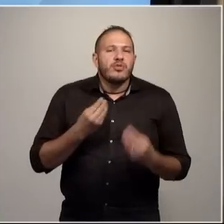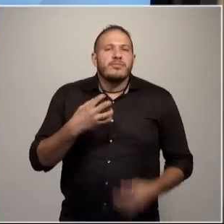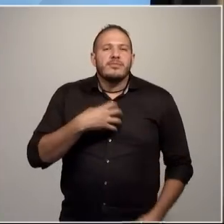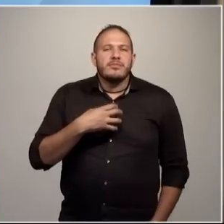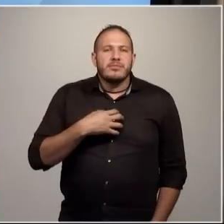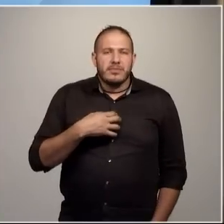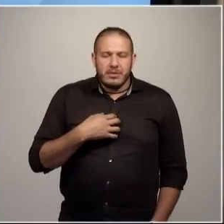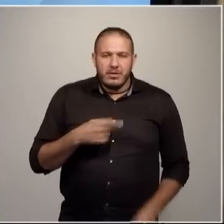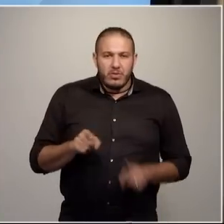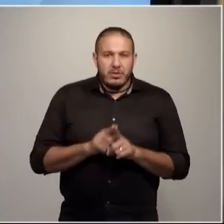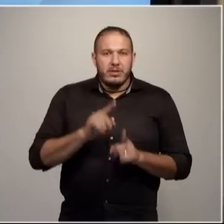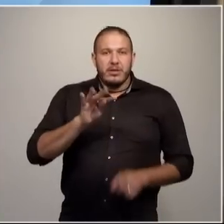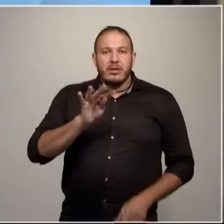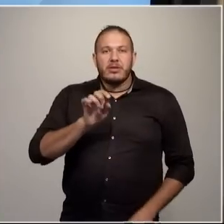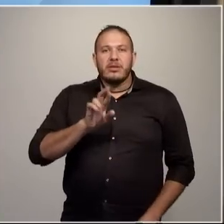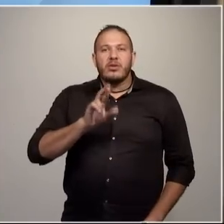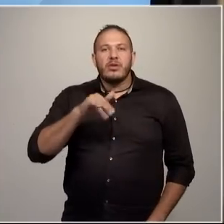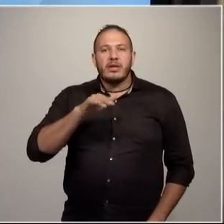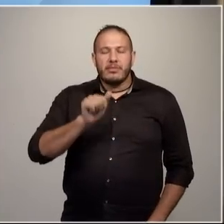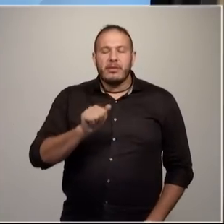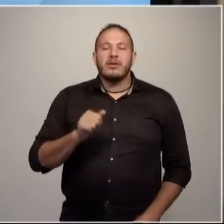o teorema de máximo e mínimo.